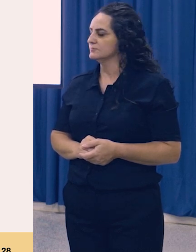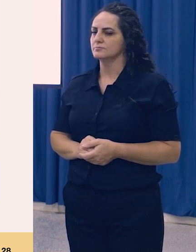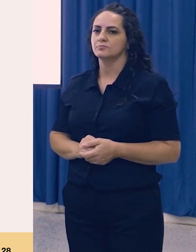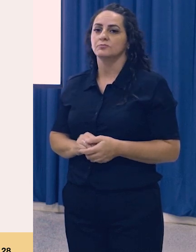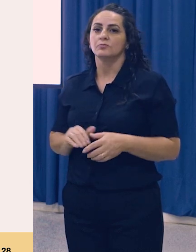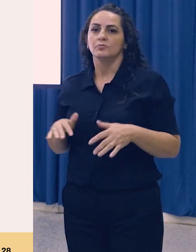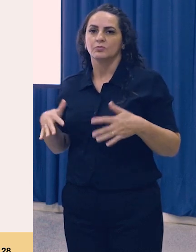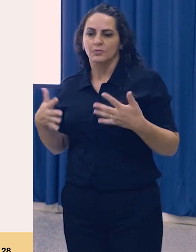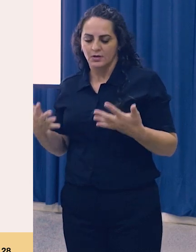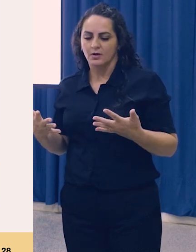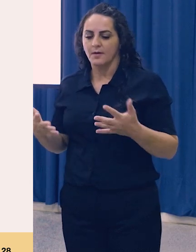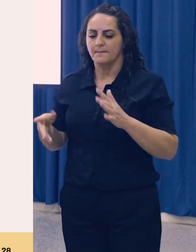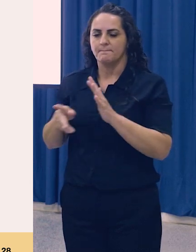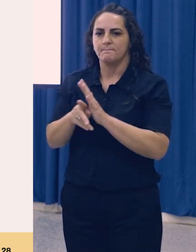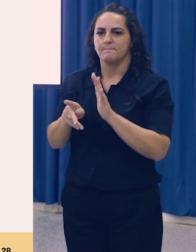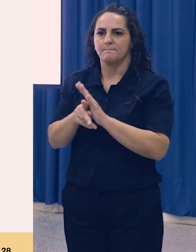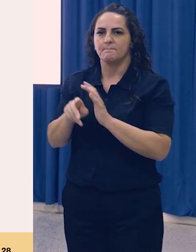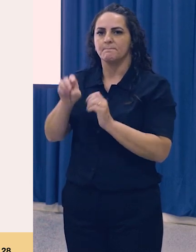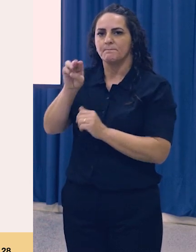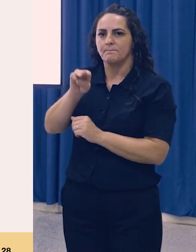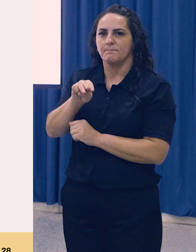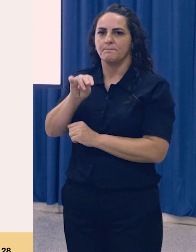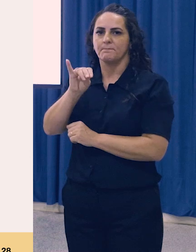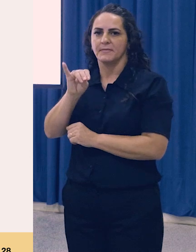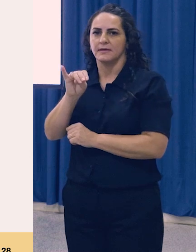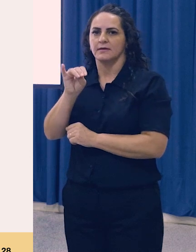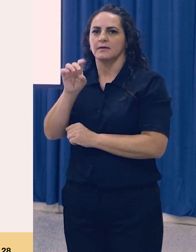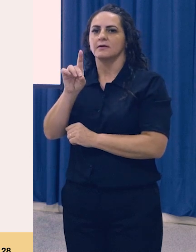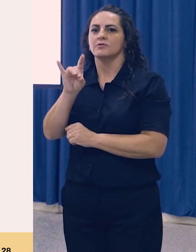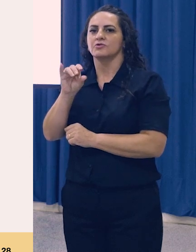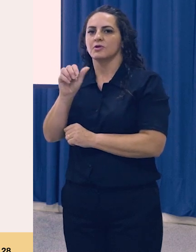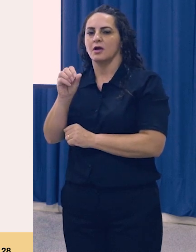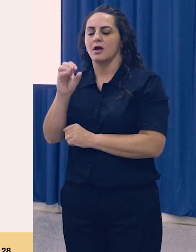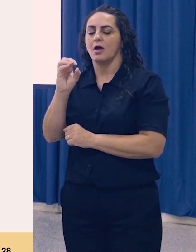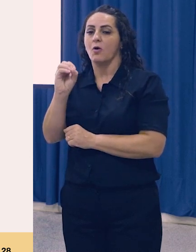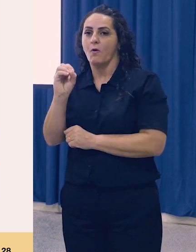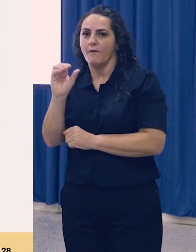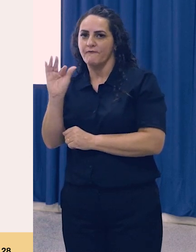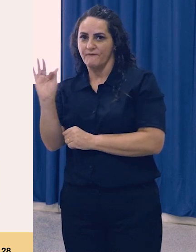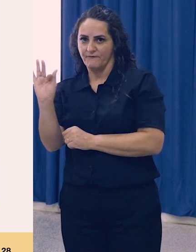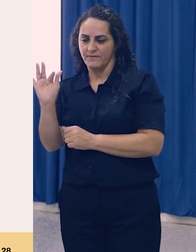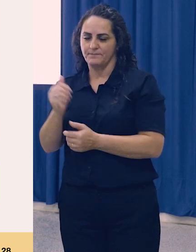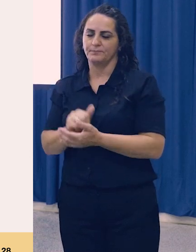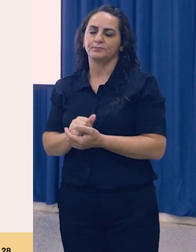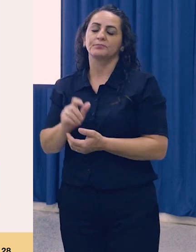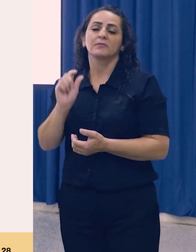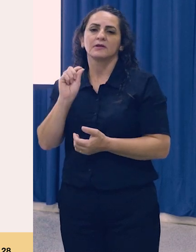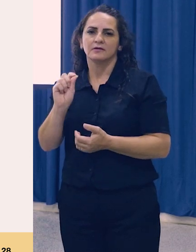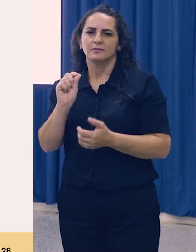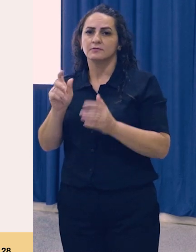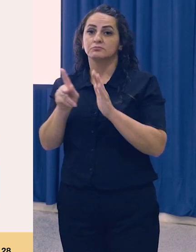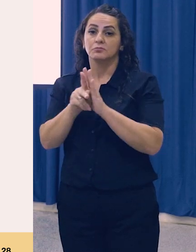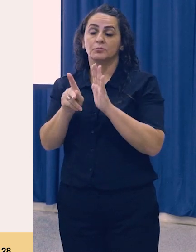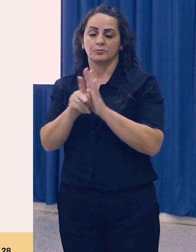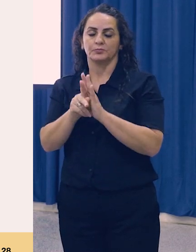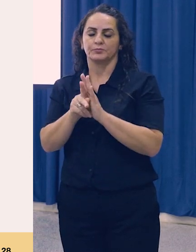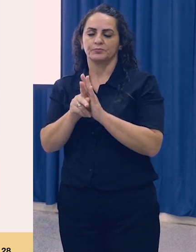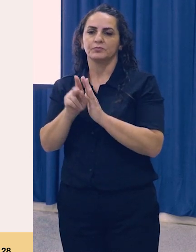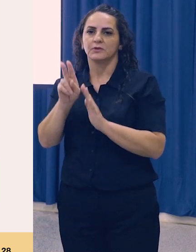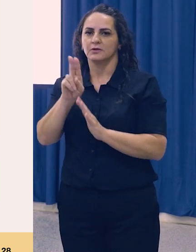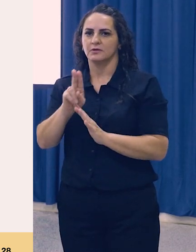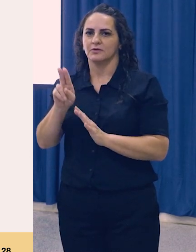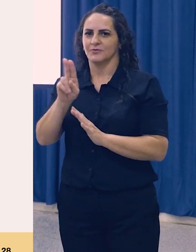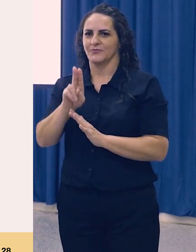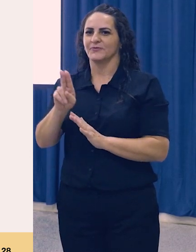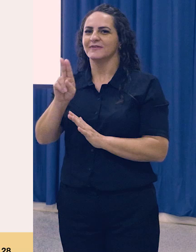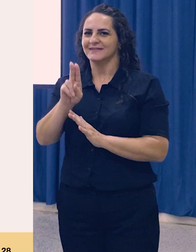Aí a gente vai para a mídia off, diferente da mídia on. A mídia off são plataformas